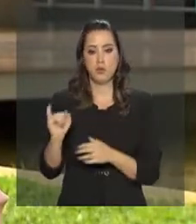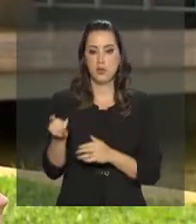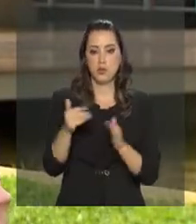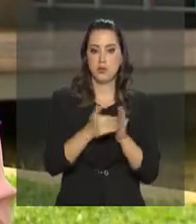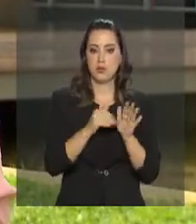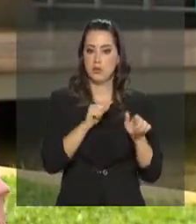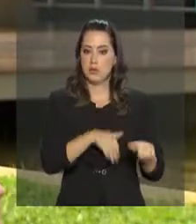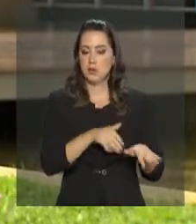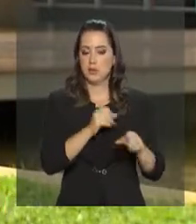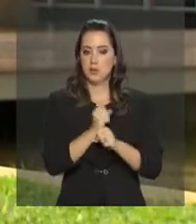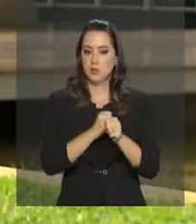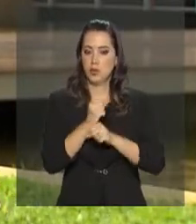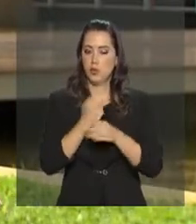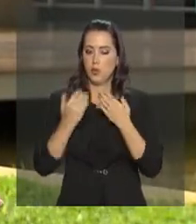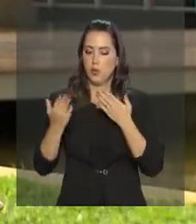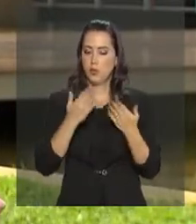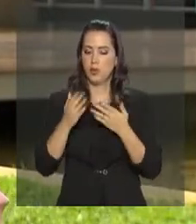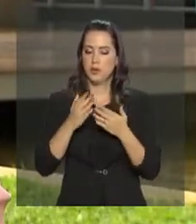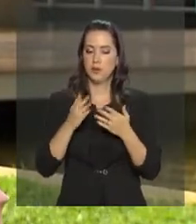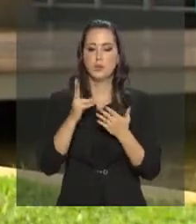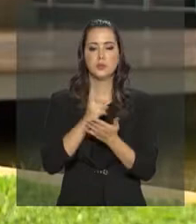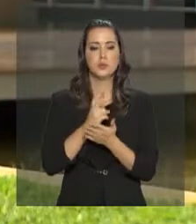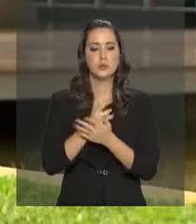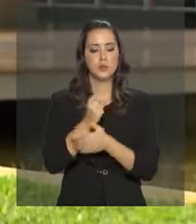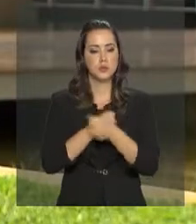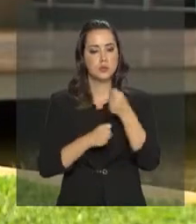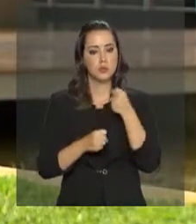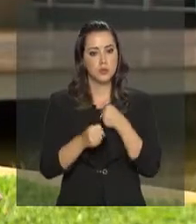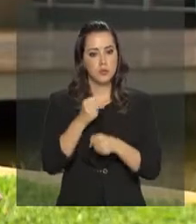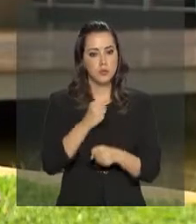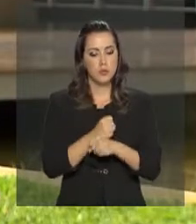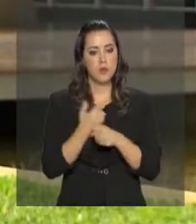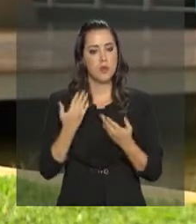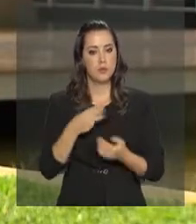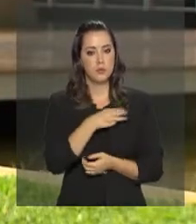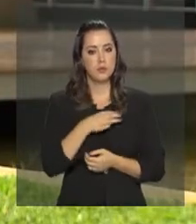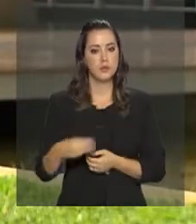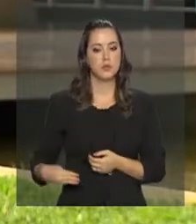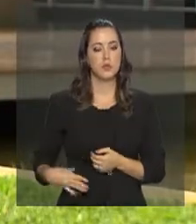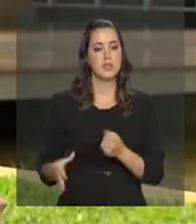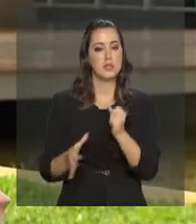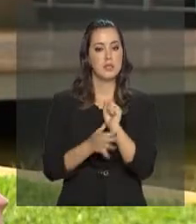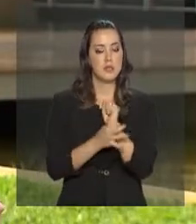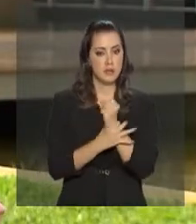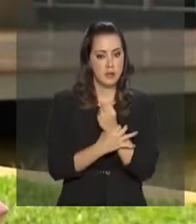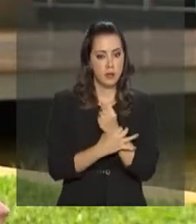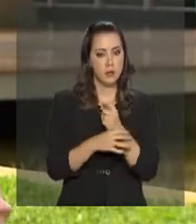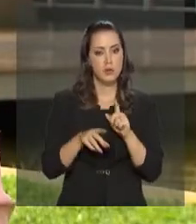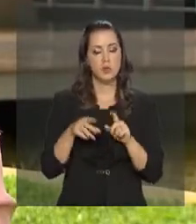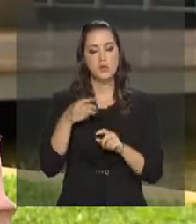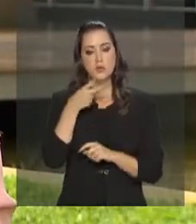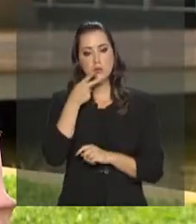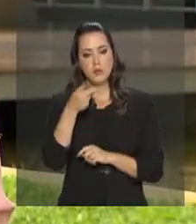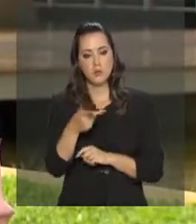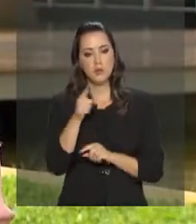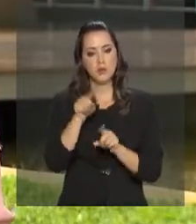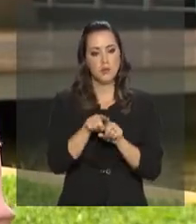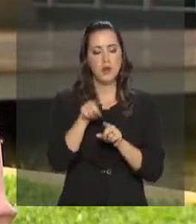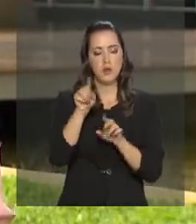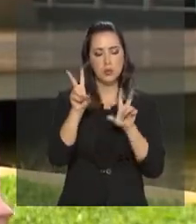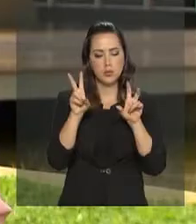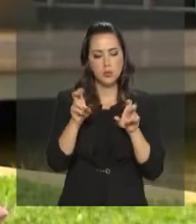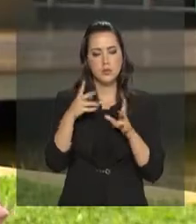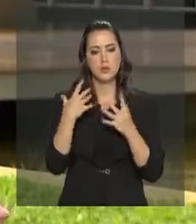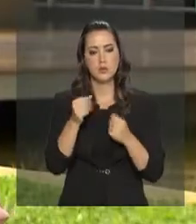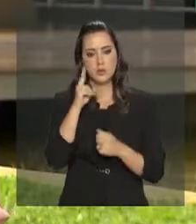setembro deste ano, em comparação ao mesmo período do ano passado. O ministro da Segurança Pública, Raul Jungmann, falou sobre o